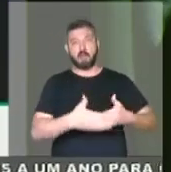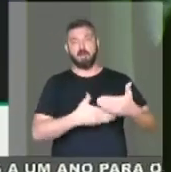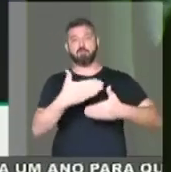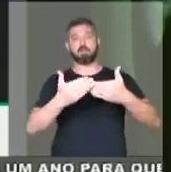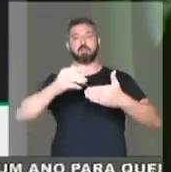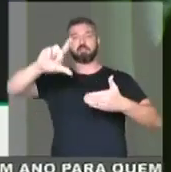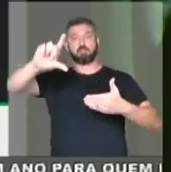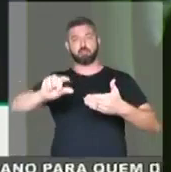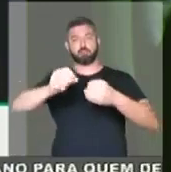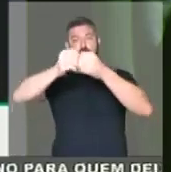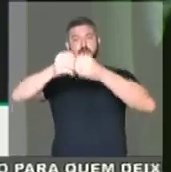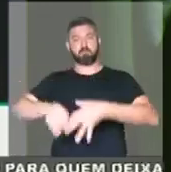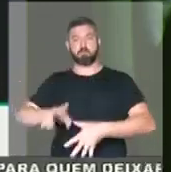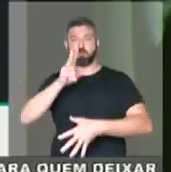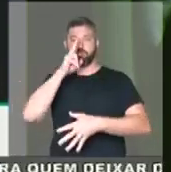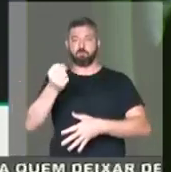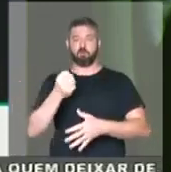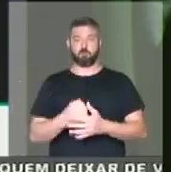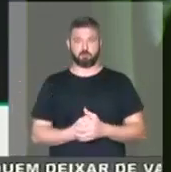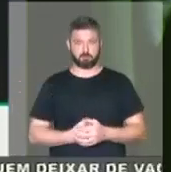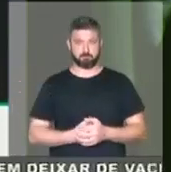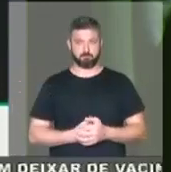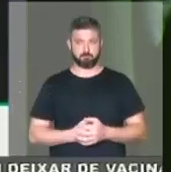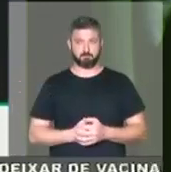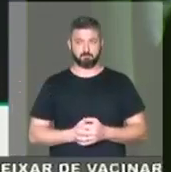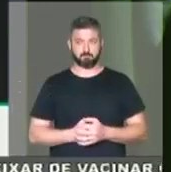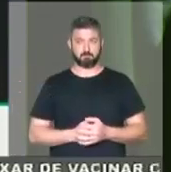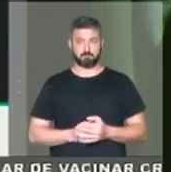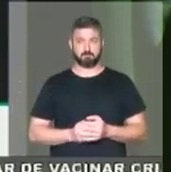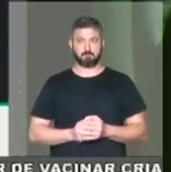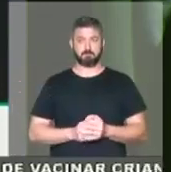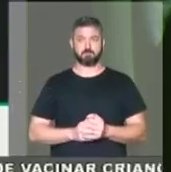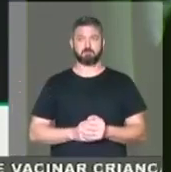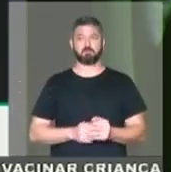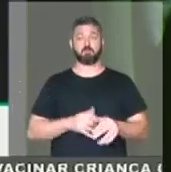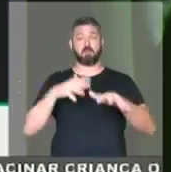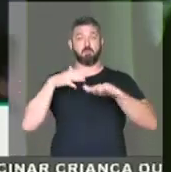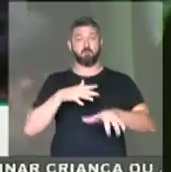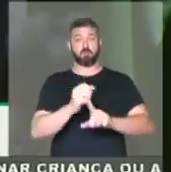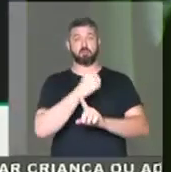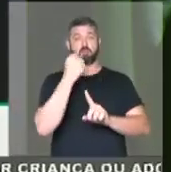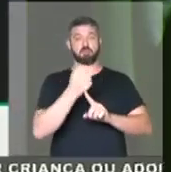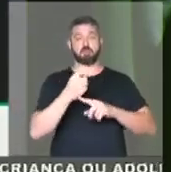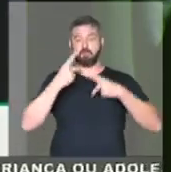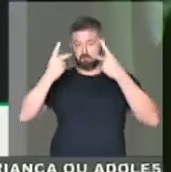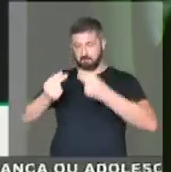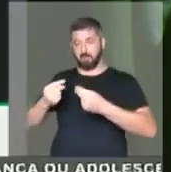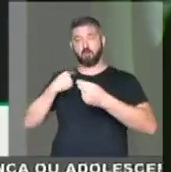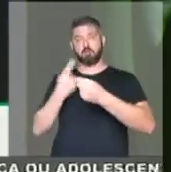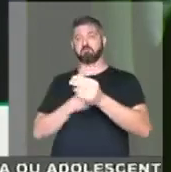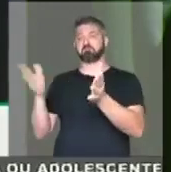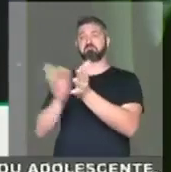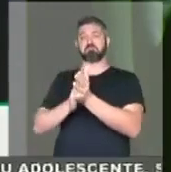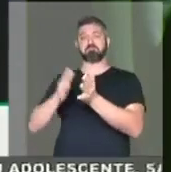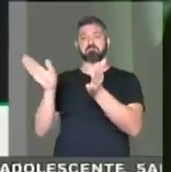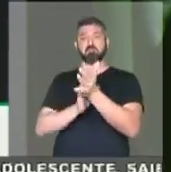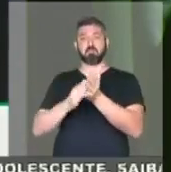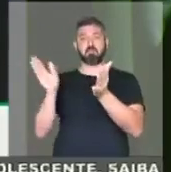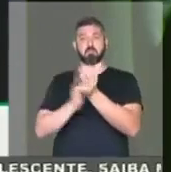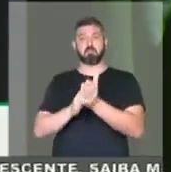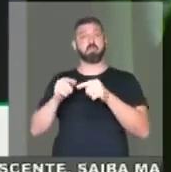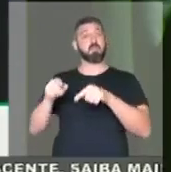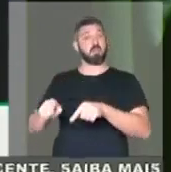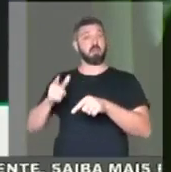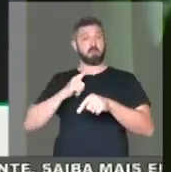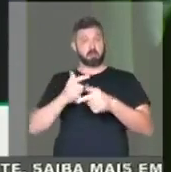e reduzisse danos muito significativos, deputada Benedita da Silva. Esses movimentos sociais merecem todos os nossos aplausos, porque se